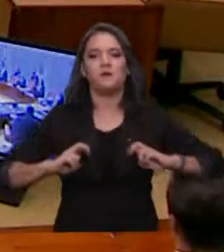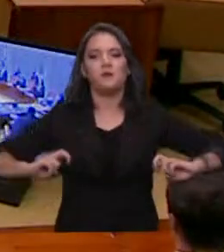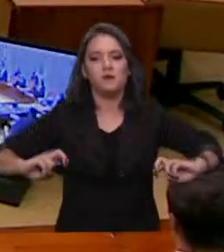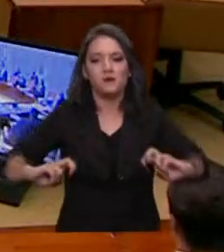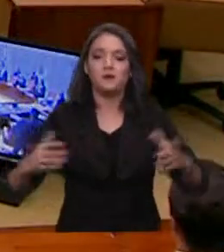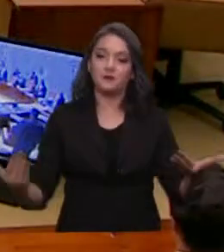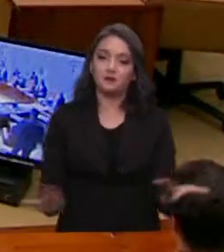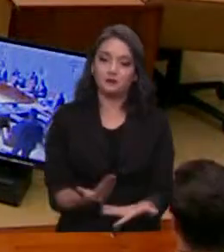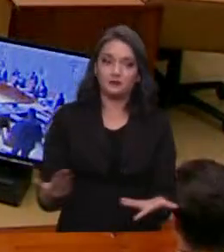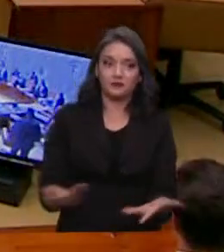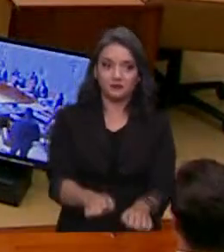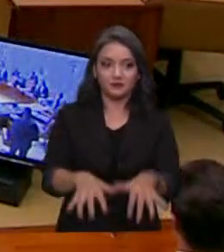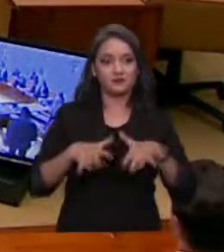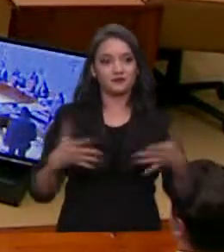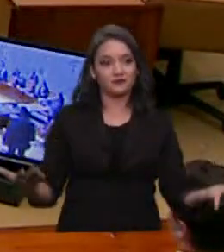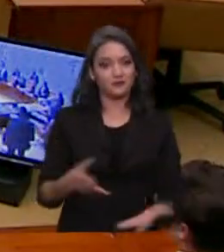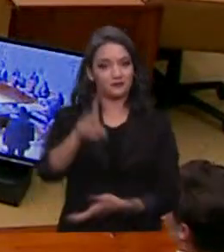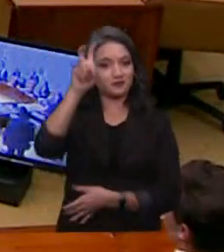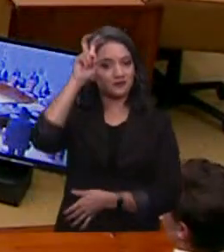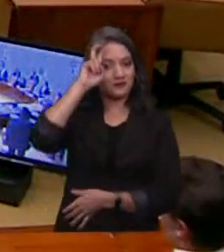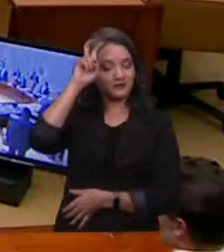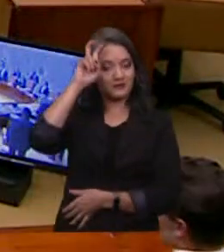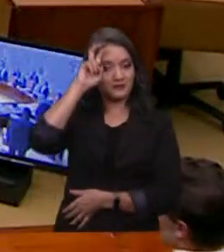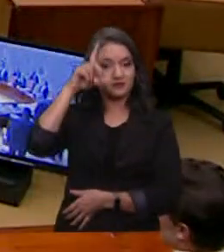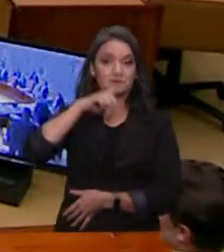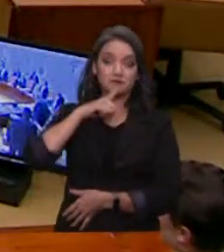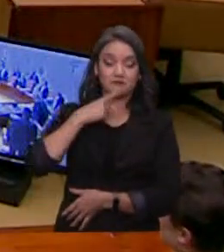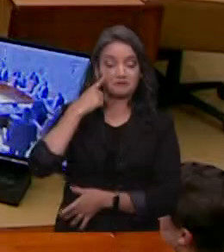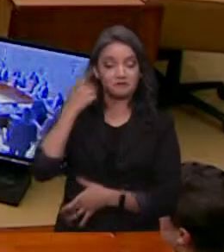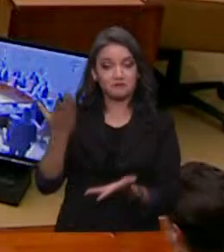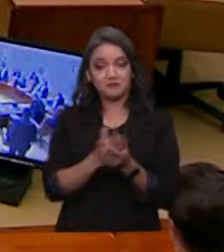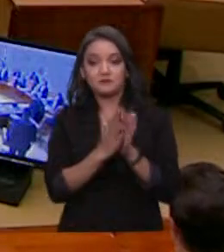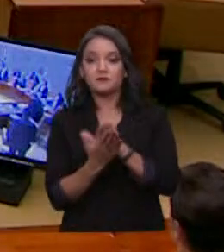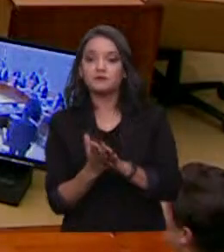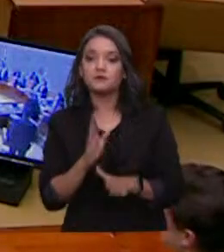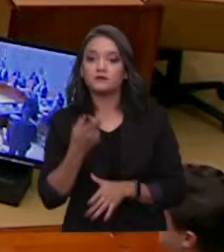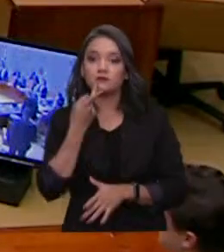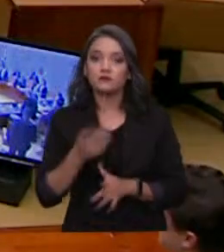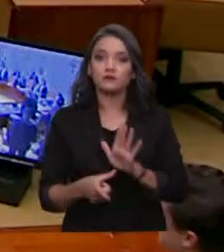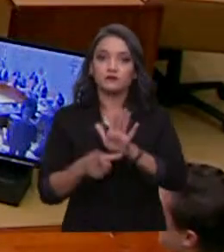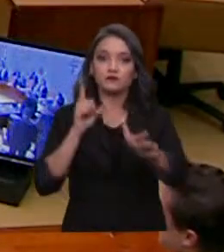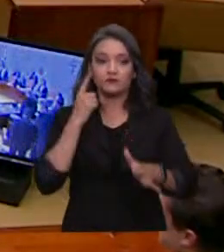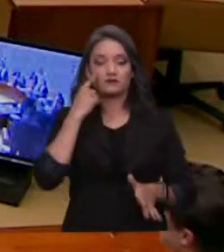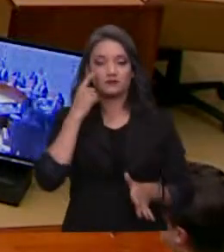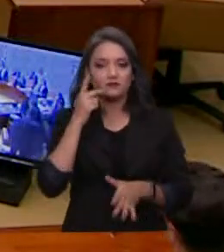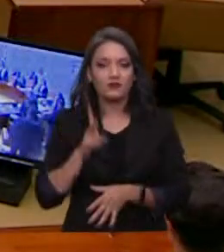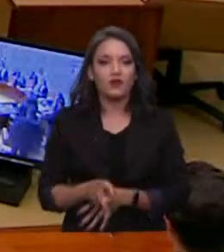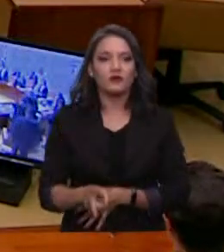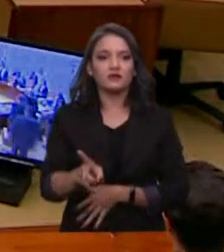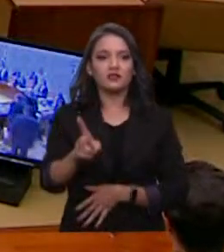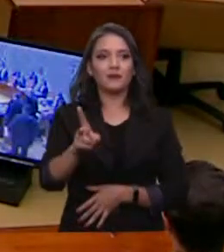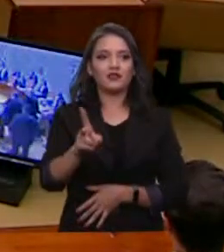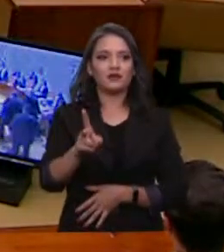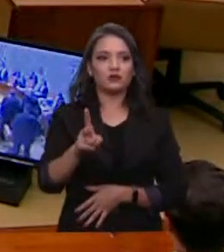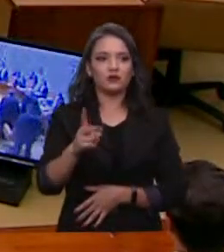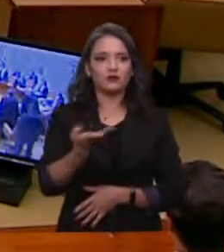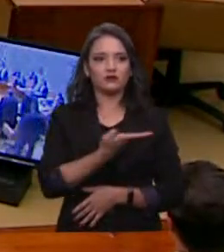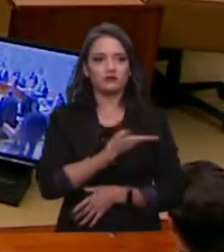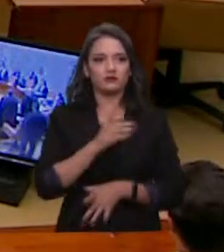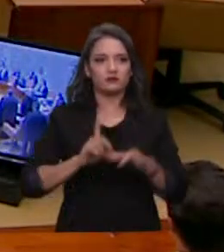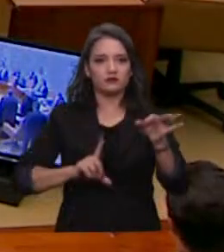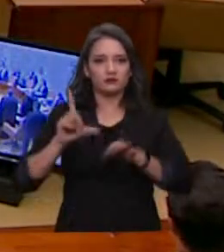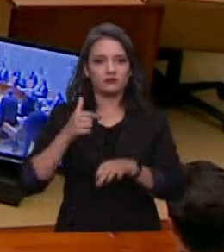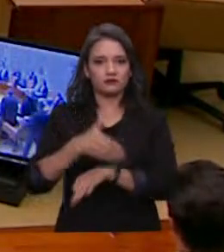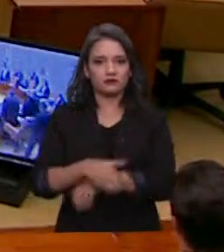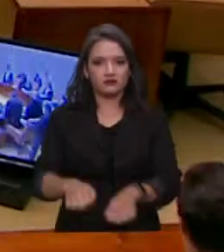plenária da tarde desta quinta-feira, expectativas para os processos sobre os quais falamos há pouco. Vamos acompanhar, como sempre, junto com você, amigo da TV Justiça, ao vivo,